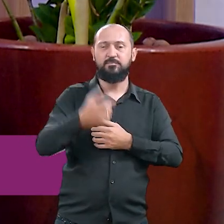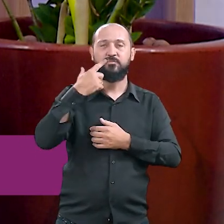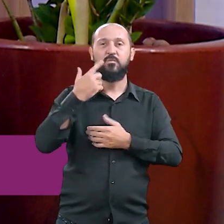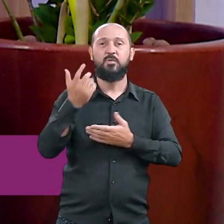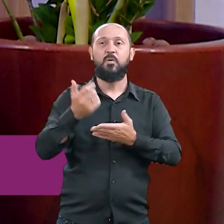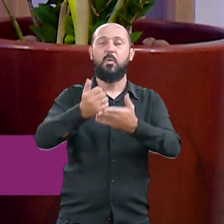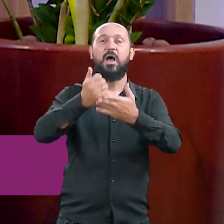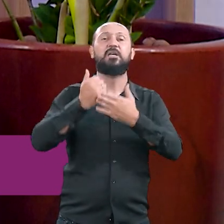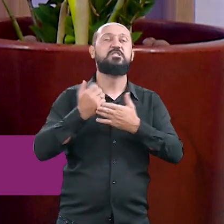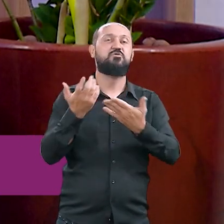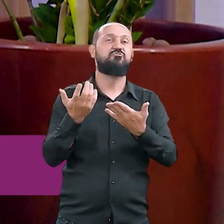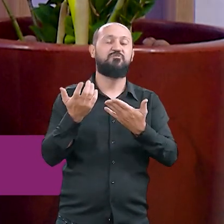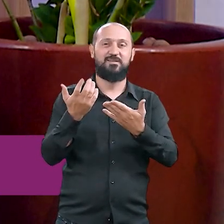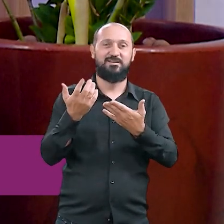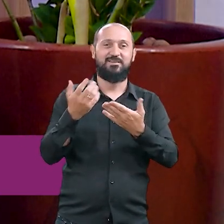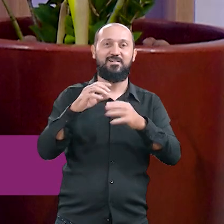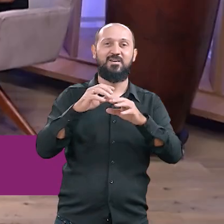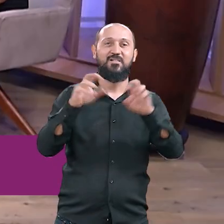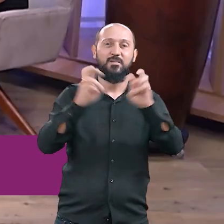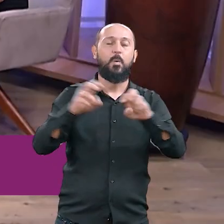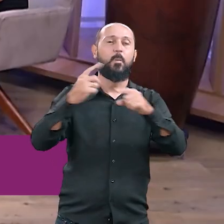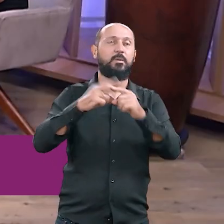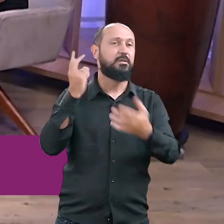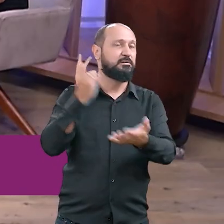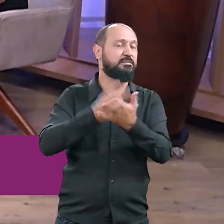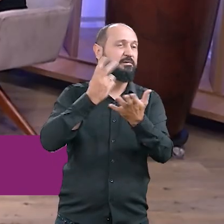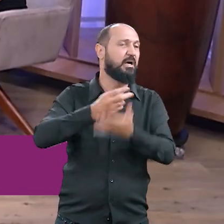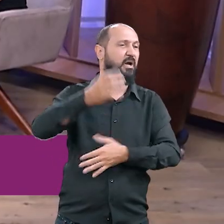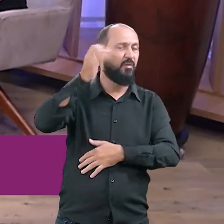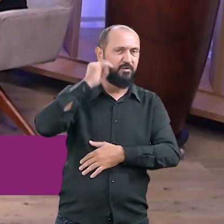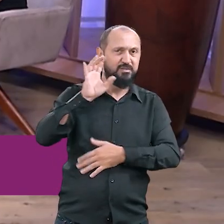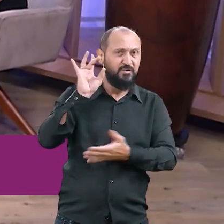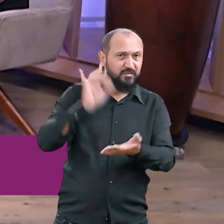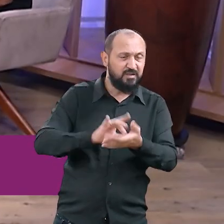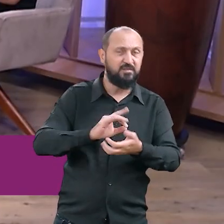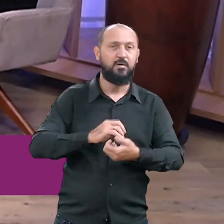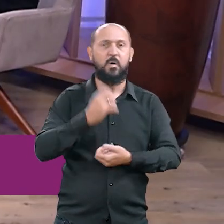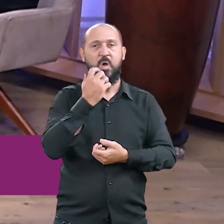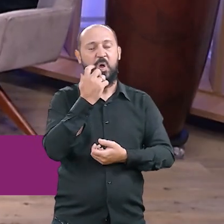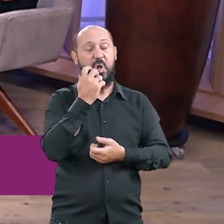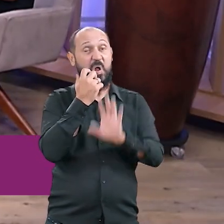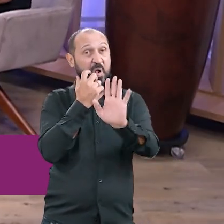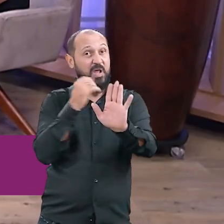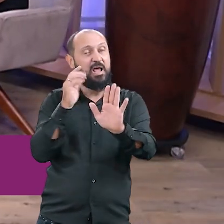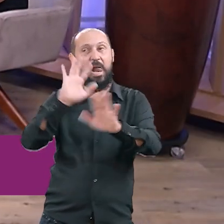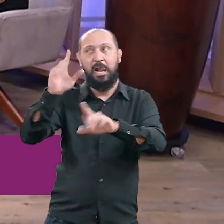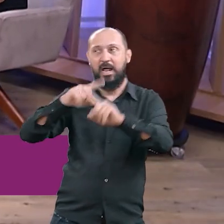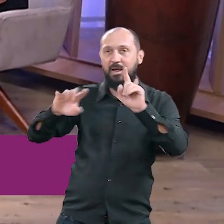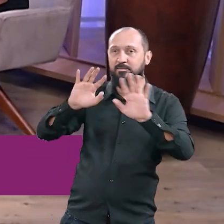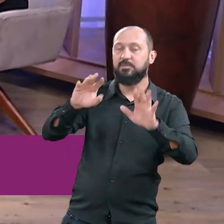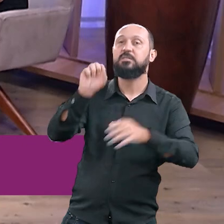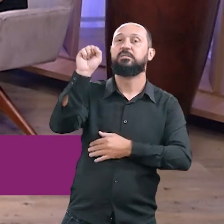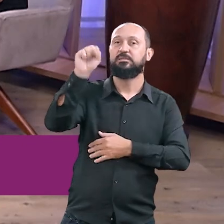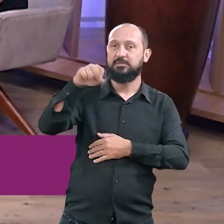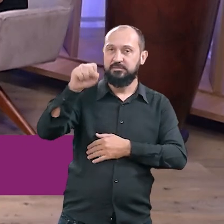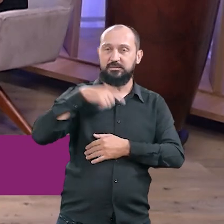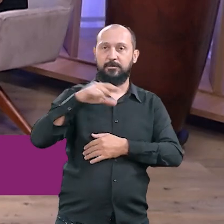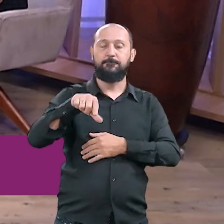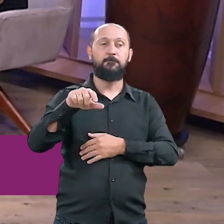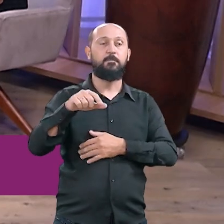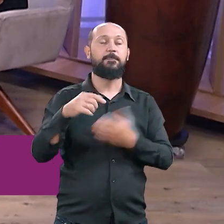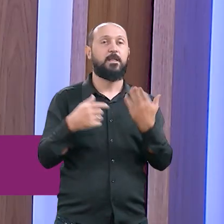até elas. A gente fica chateado, e fica chateado às vezes na própria família, né? Que você tem pessoas que divergem do seu pensamento. Mas lembra que política, ela